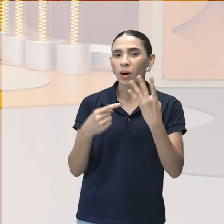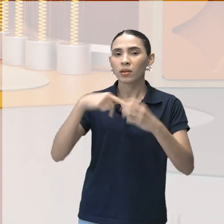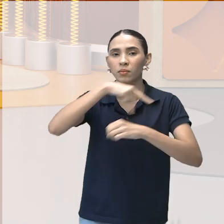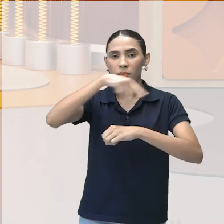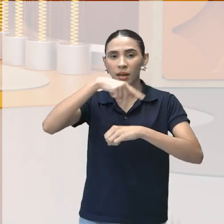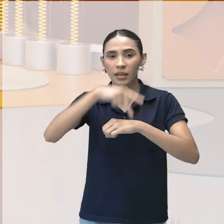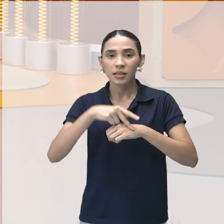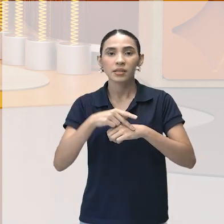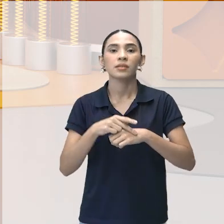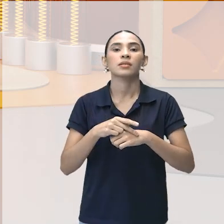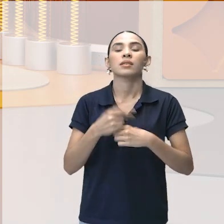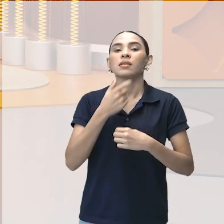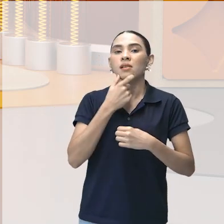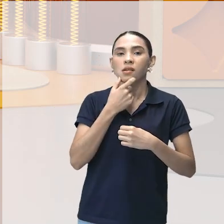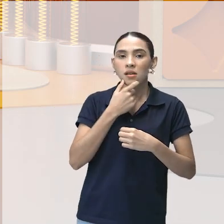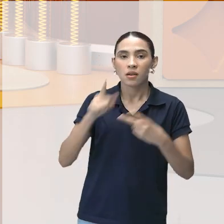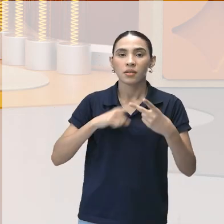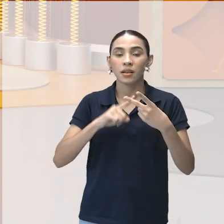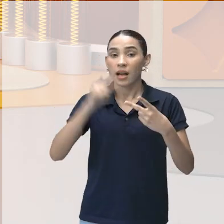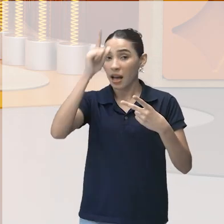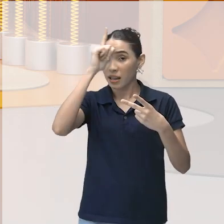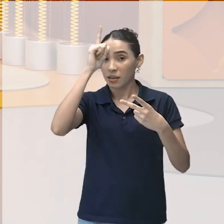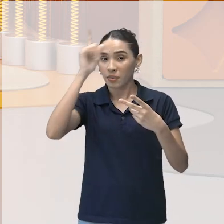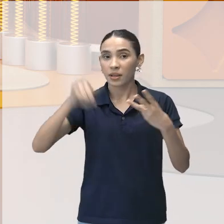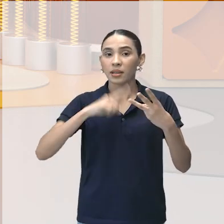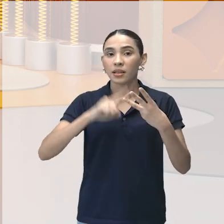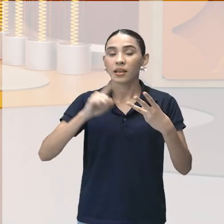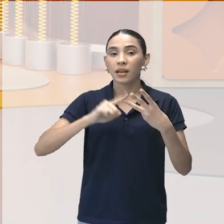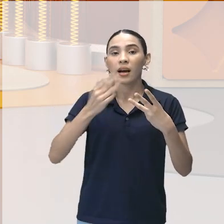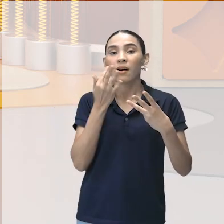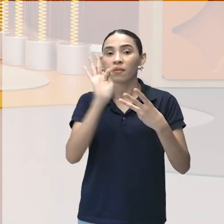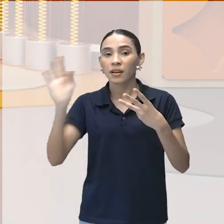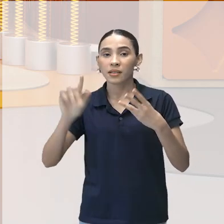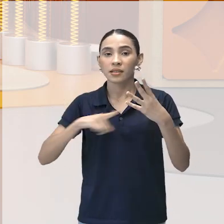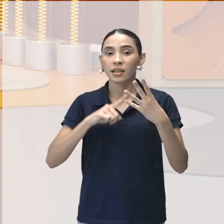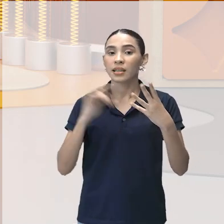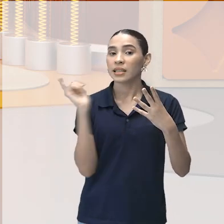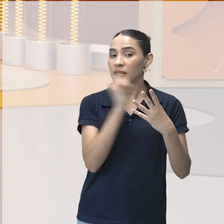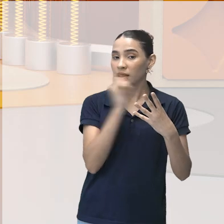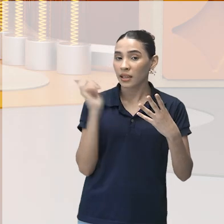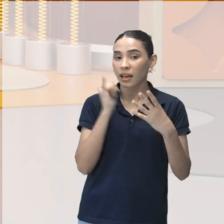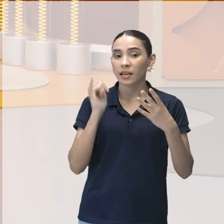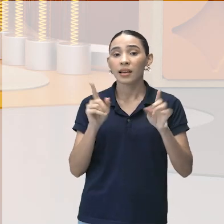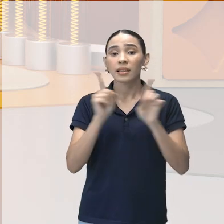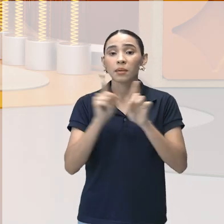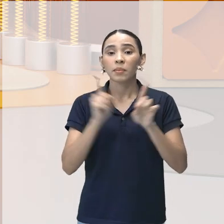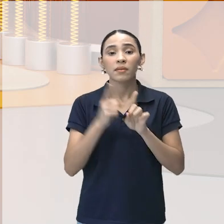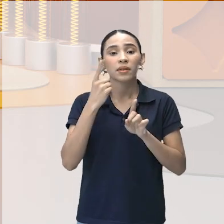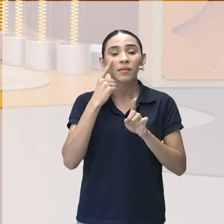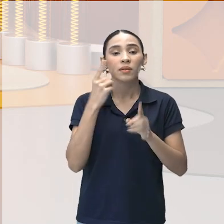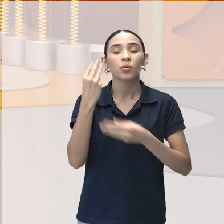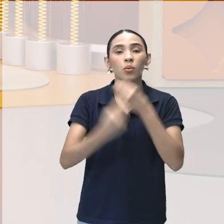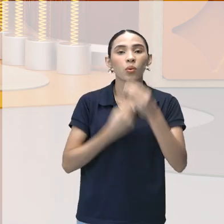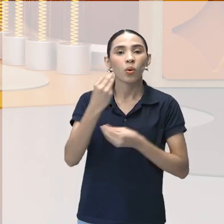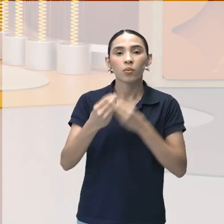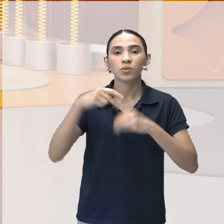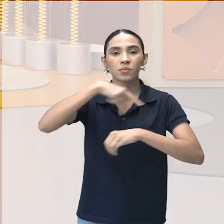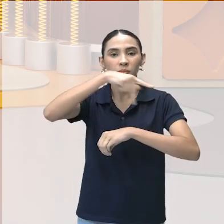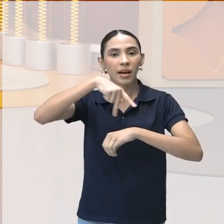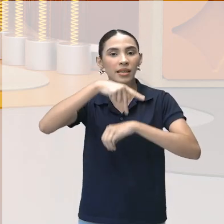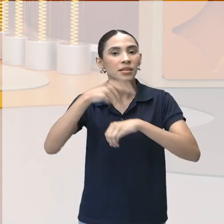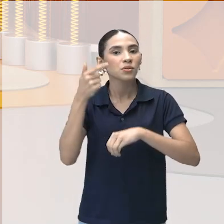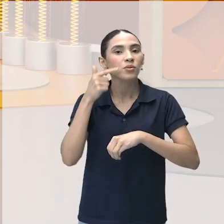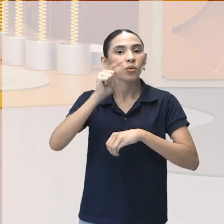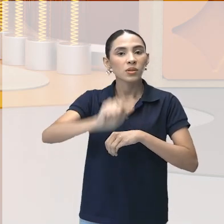países: o Reino Unido, a Alemanha, a França e a Itália. E a gente verificou como esses países conseguiram